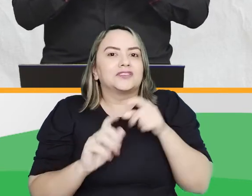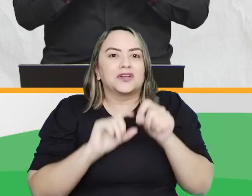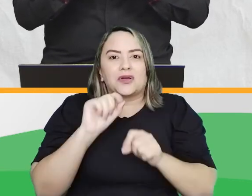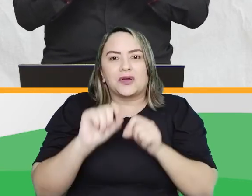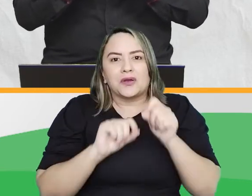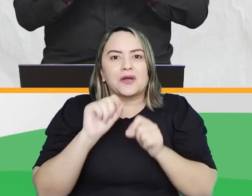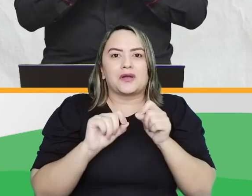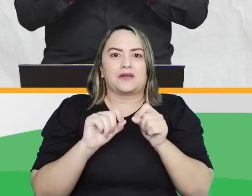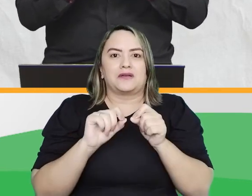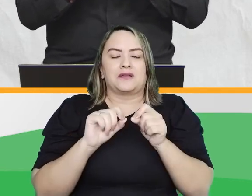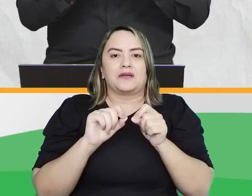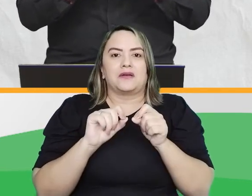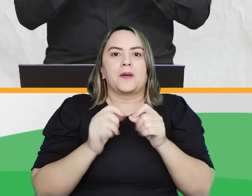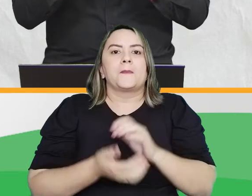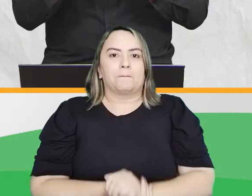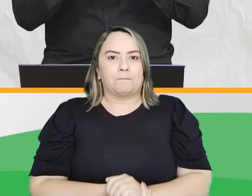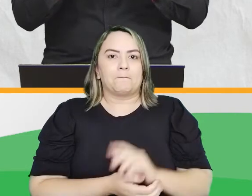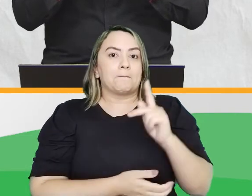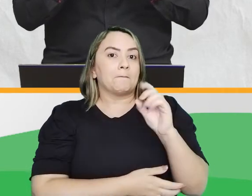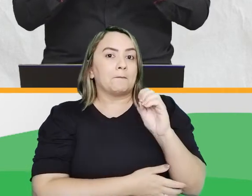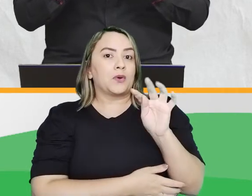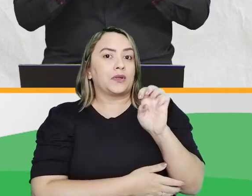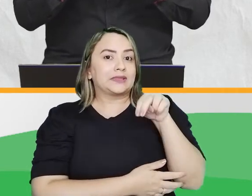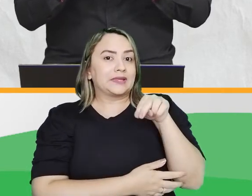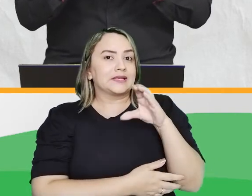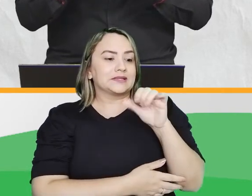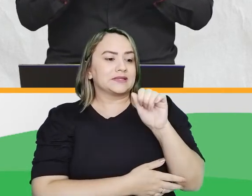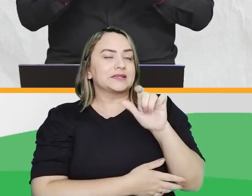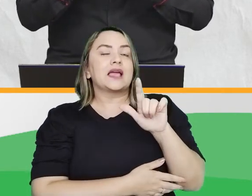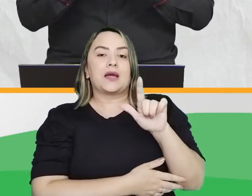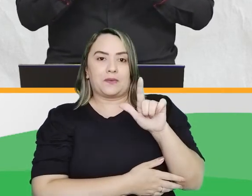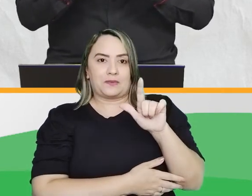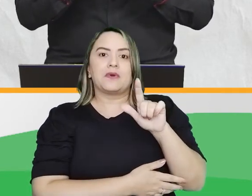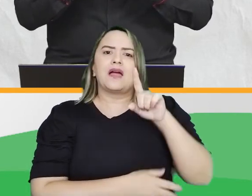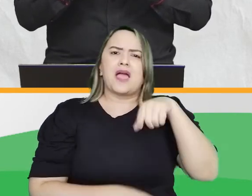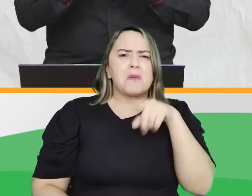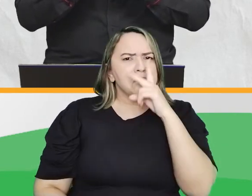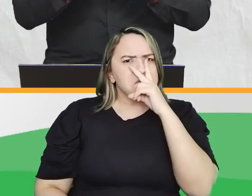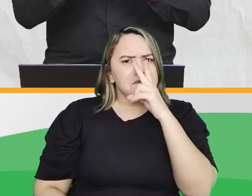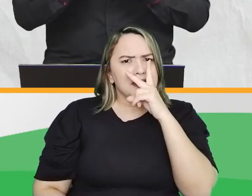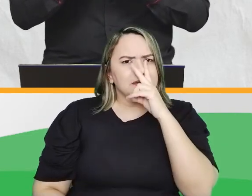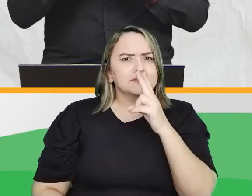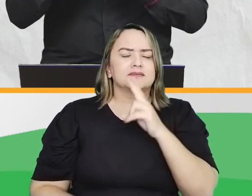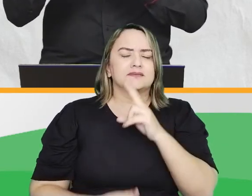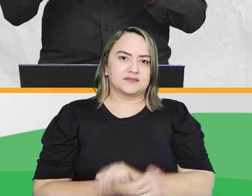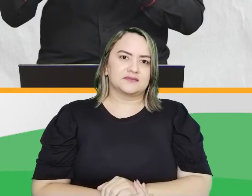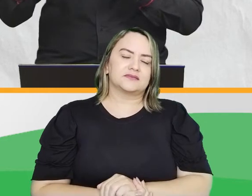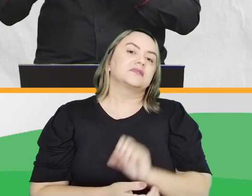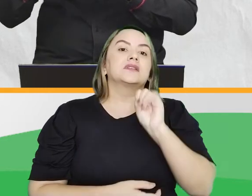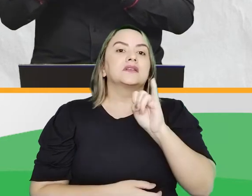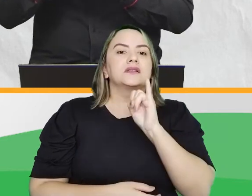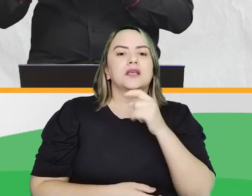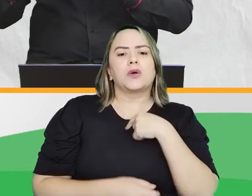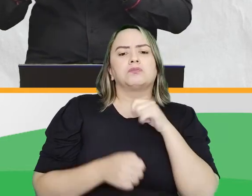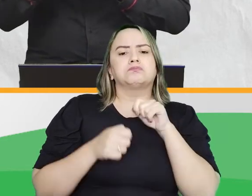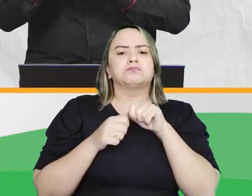próximas, significa dizer que o potencial em cada pata é muito parecido. De tal maneira que quando eu faço a diferença